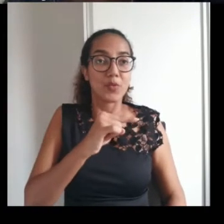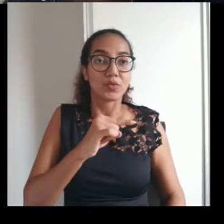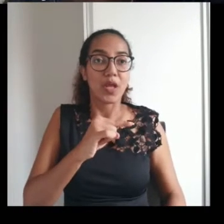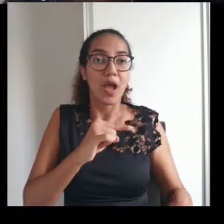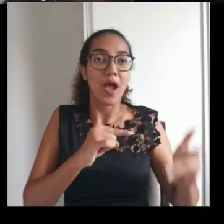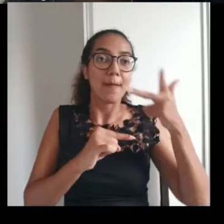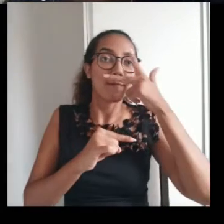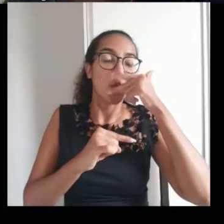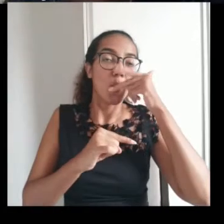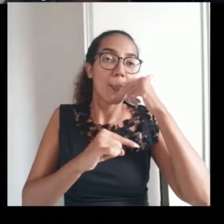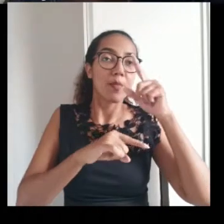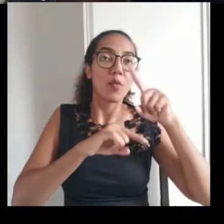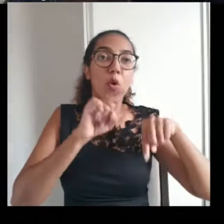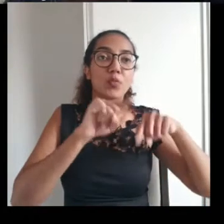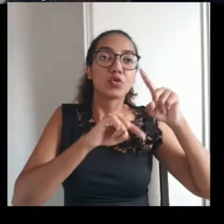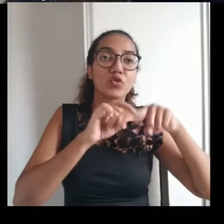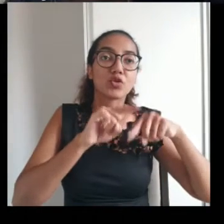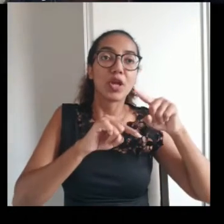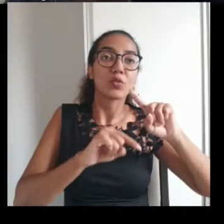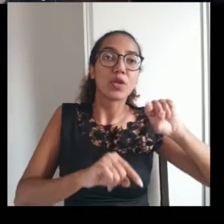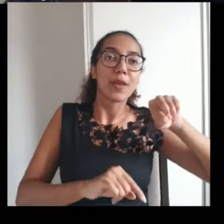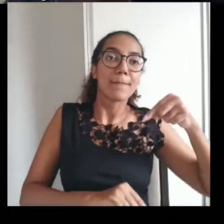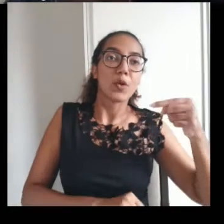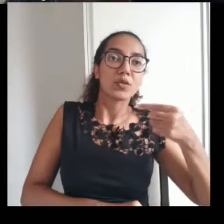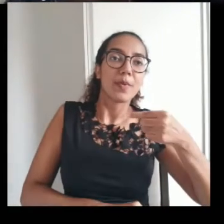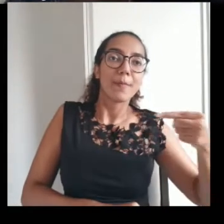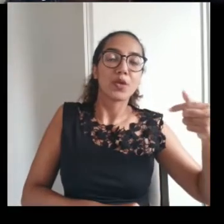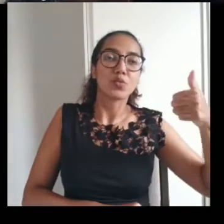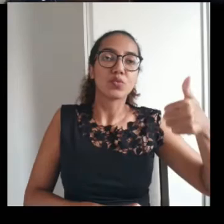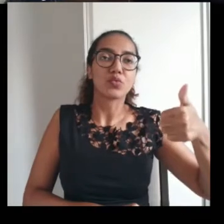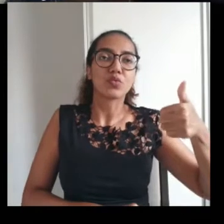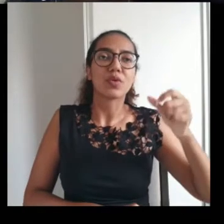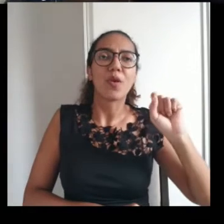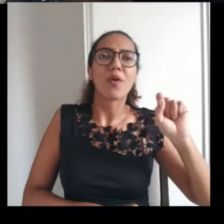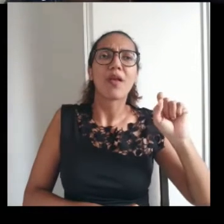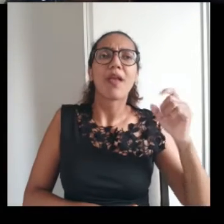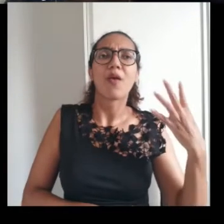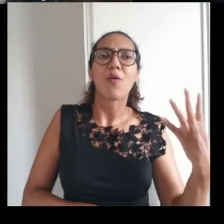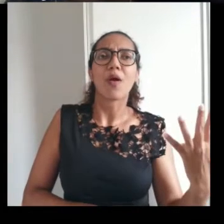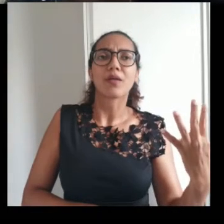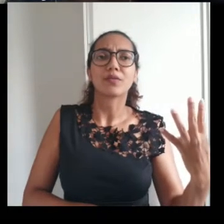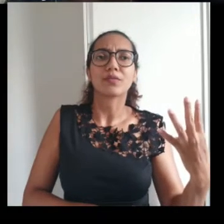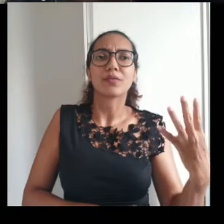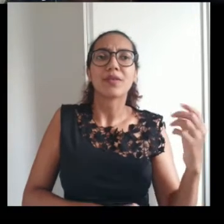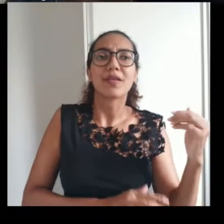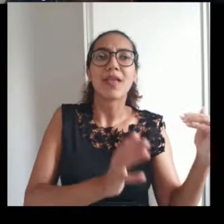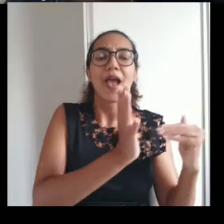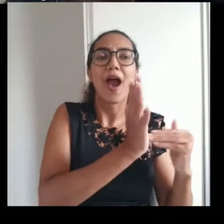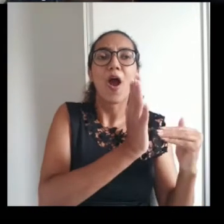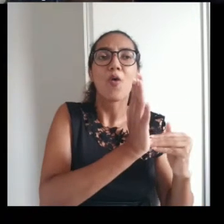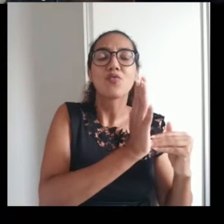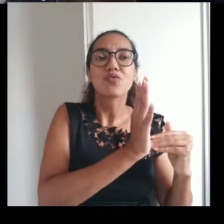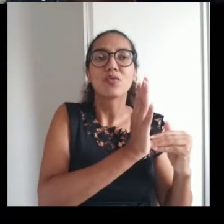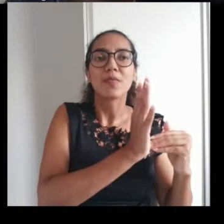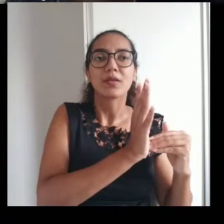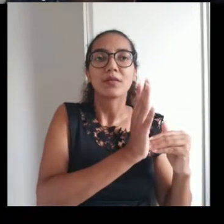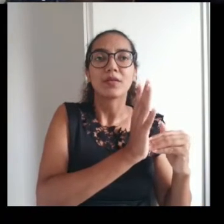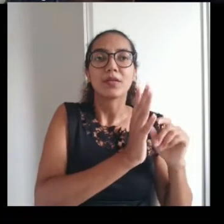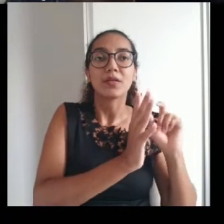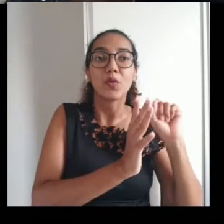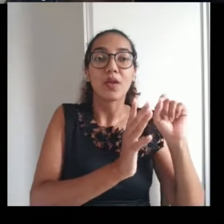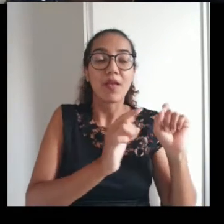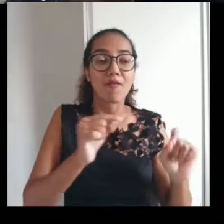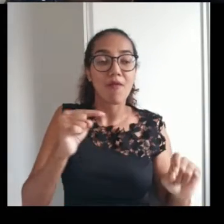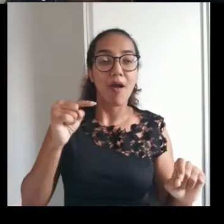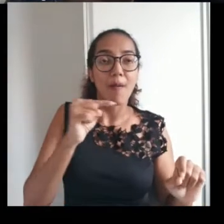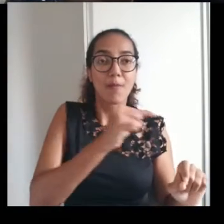na posição próxima a menos 1 aponta. Quem é próxima é o 4. Próxima a menos 1 é a última conta do array. Aí esse cara vai começar a apontar para